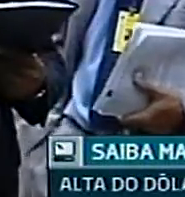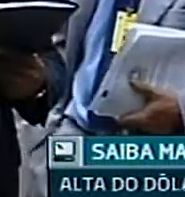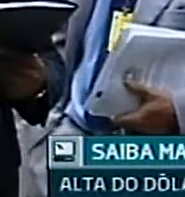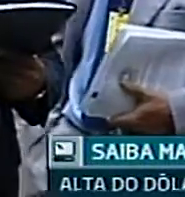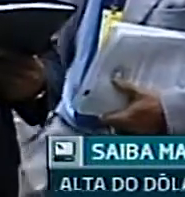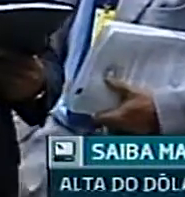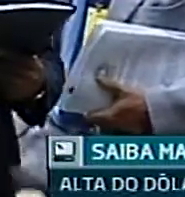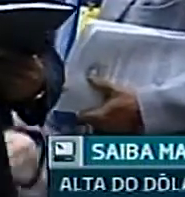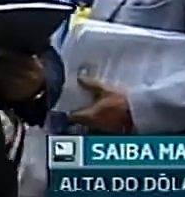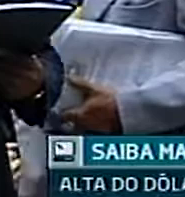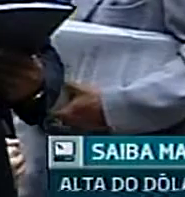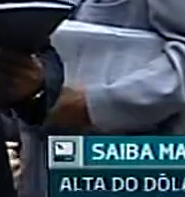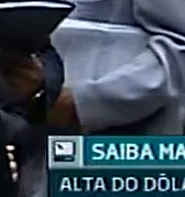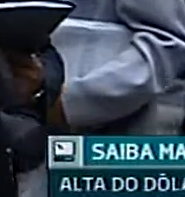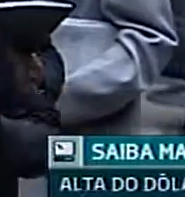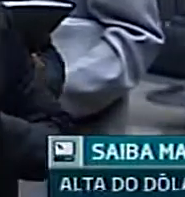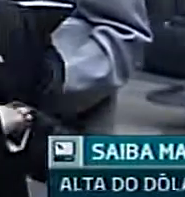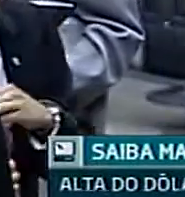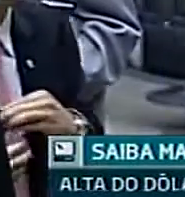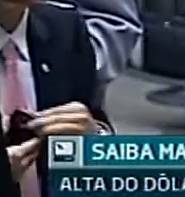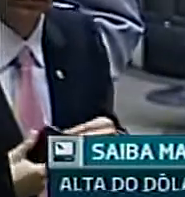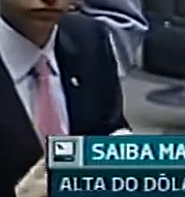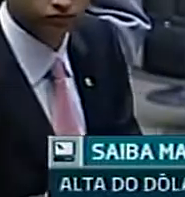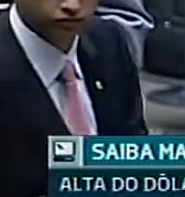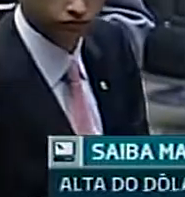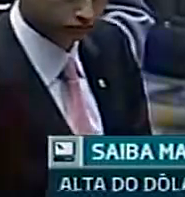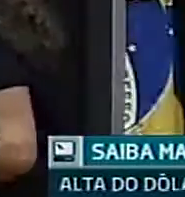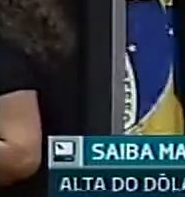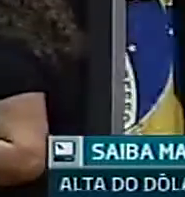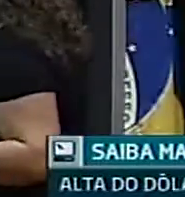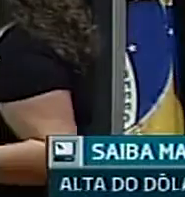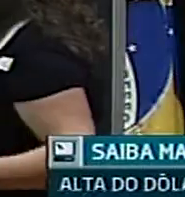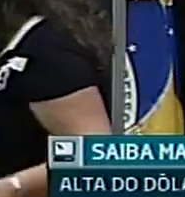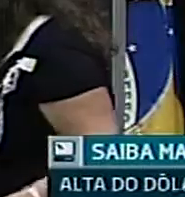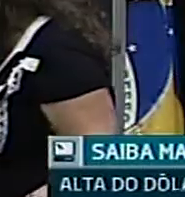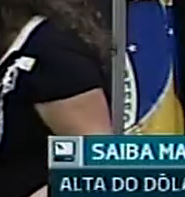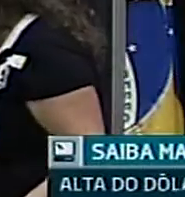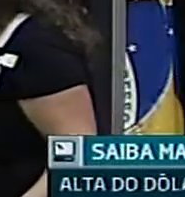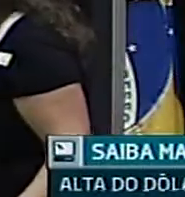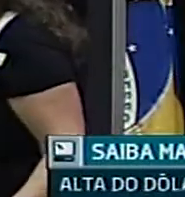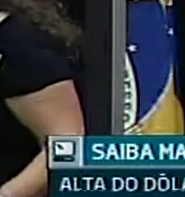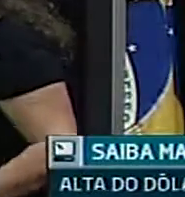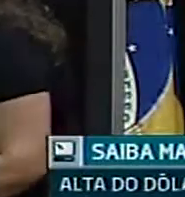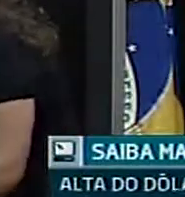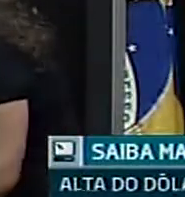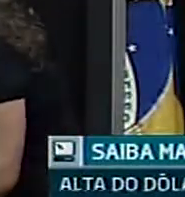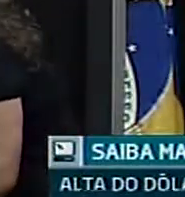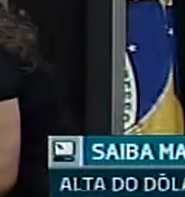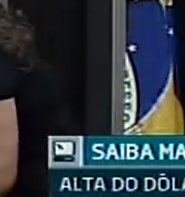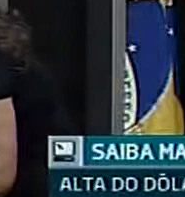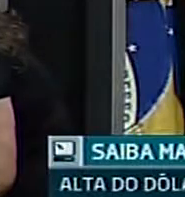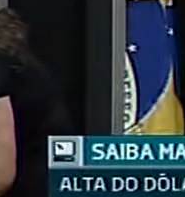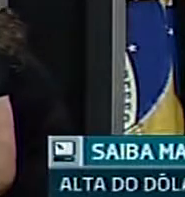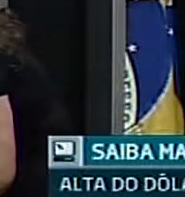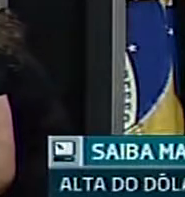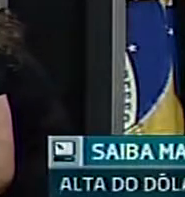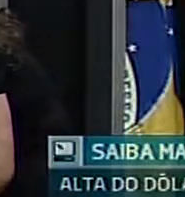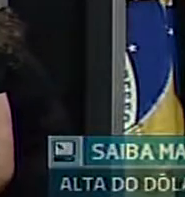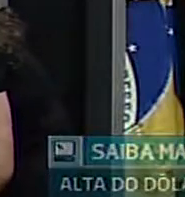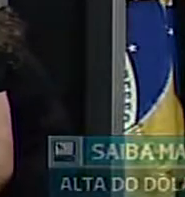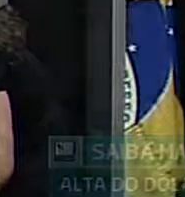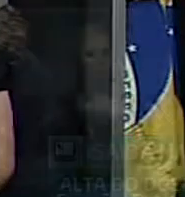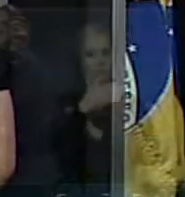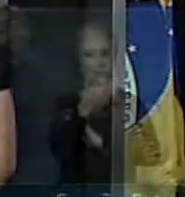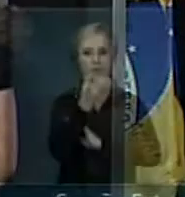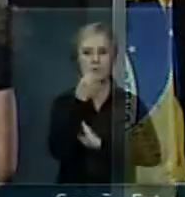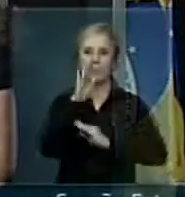os interestaduais também. Apenas para complementar, que eu não terminei a leitura, o parágrafo 2º, que é outro questionamento seu,